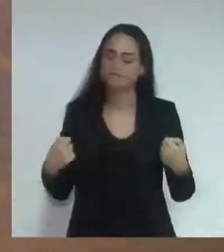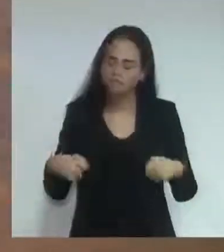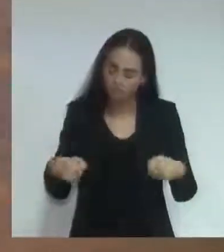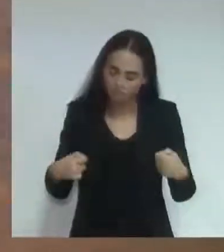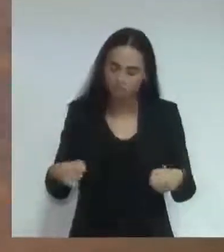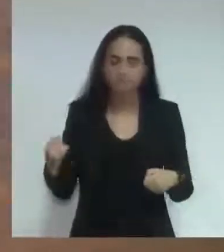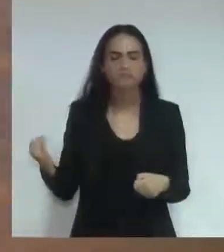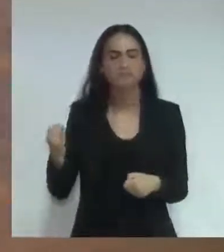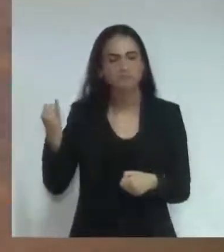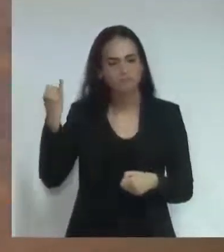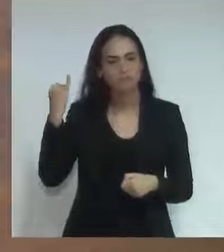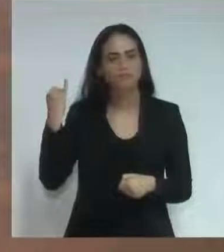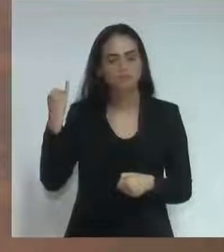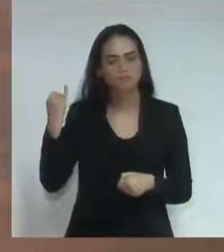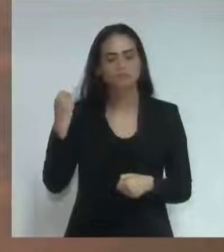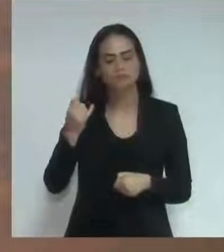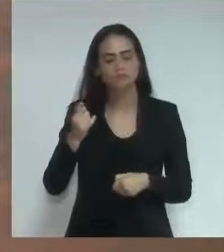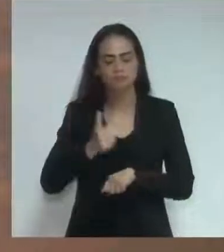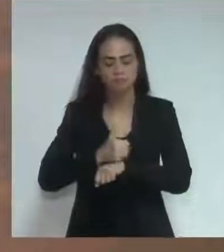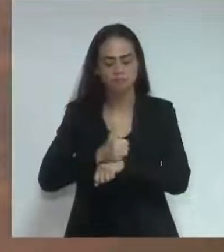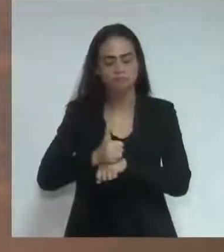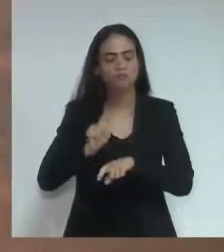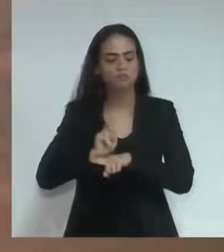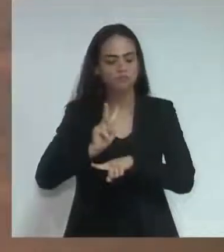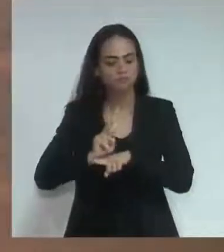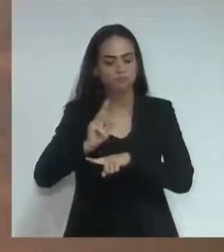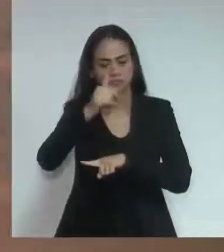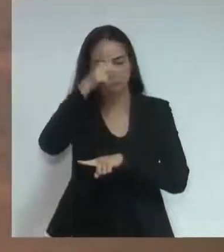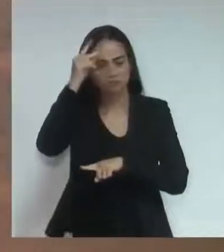necessário de ser cumprido.